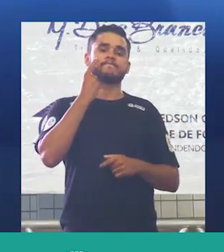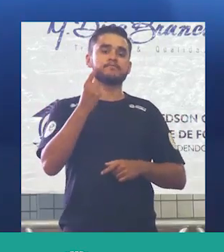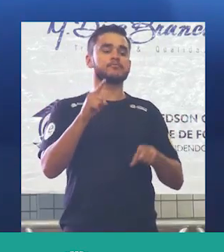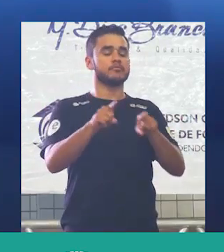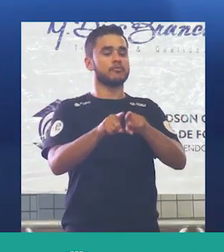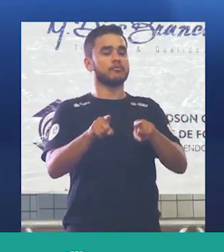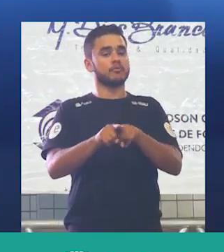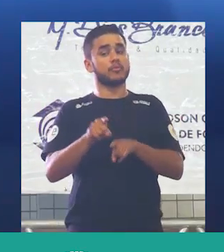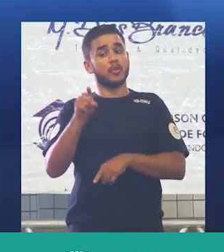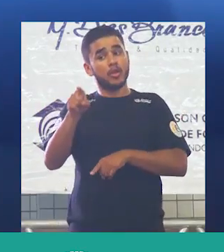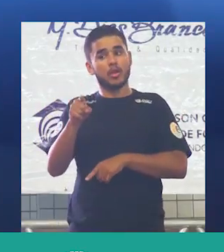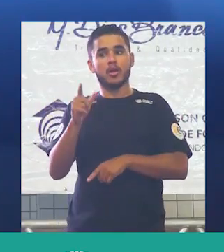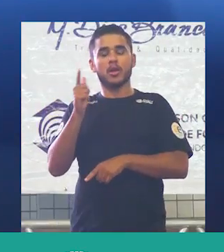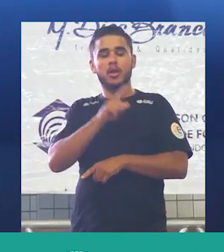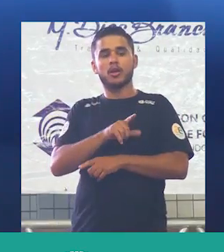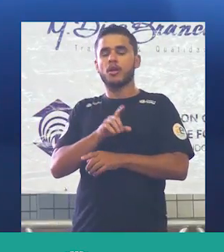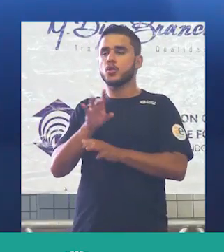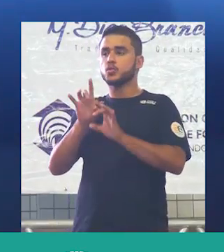vai ser